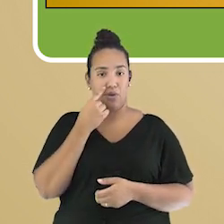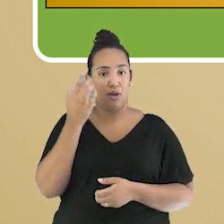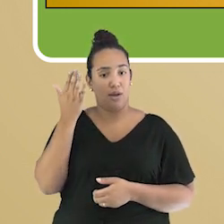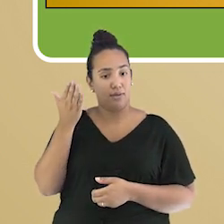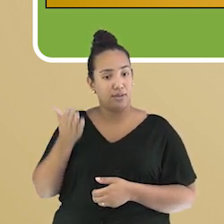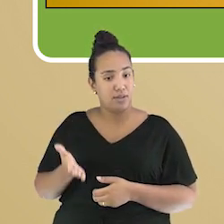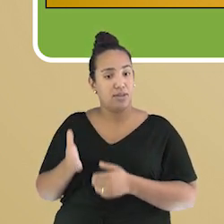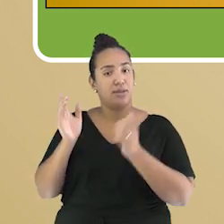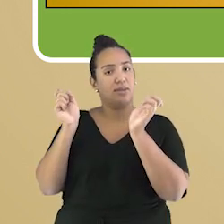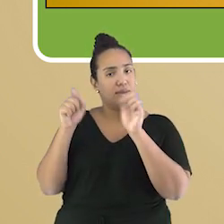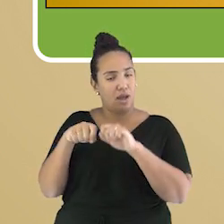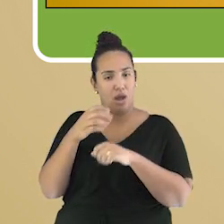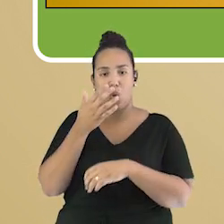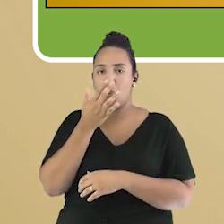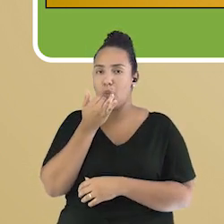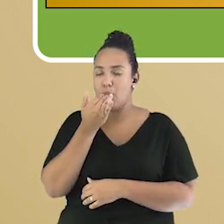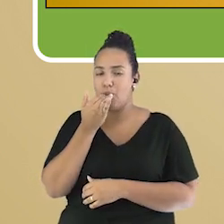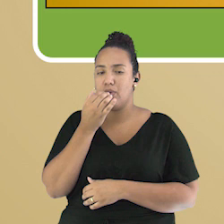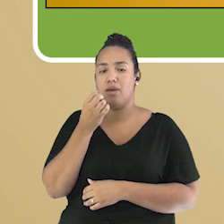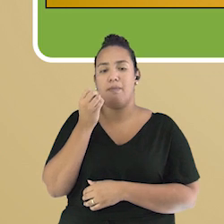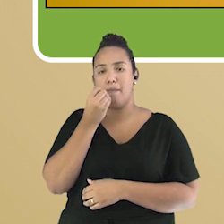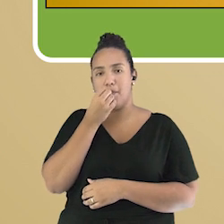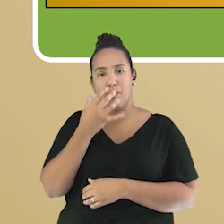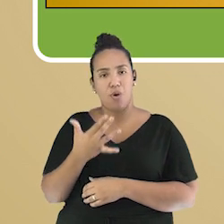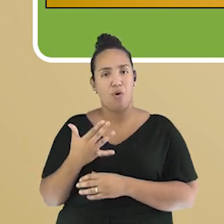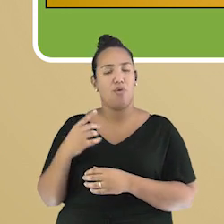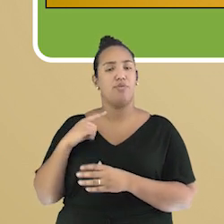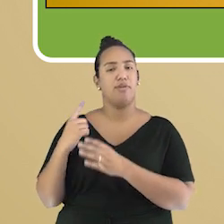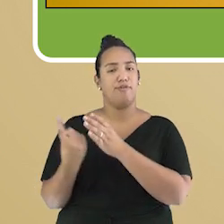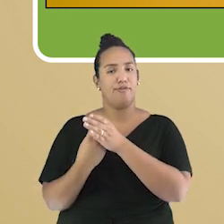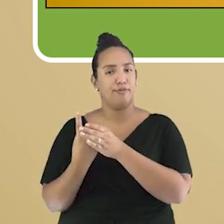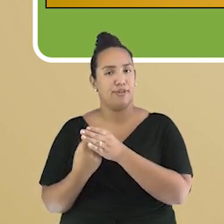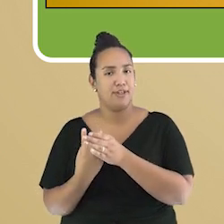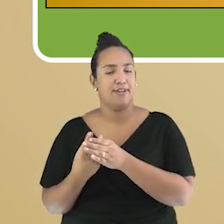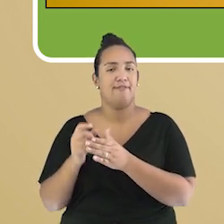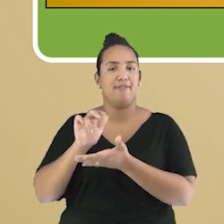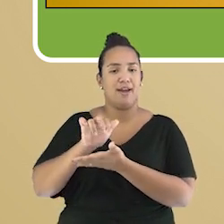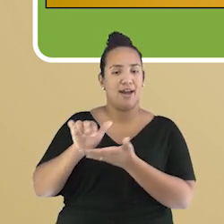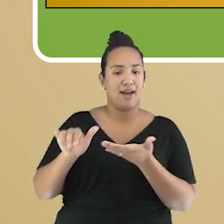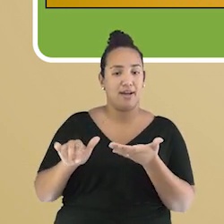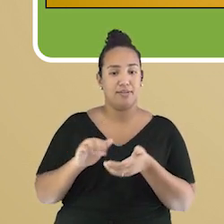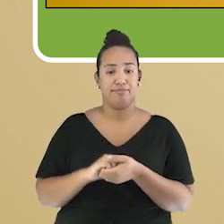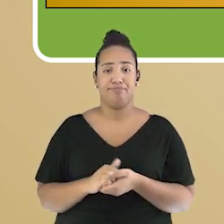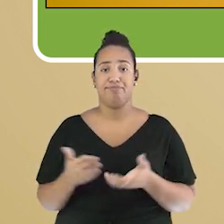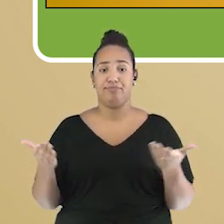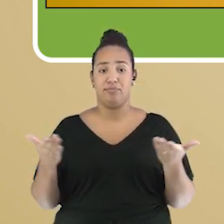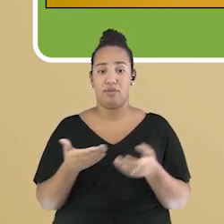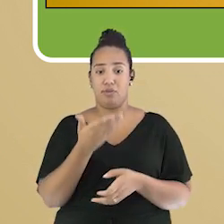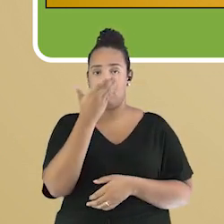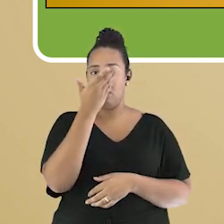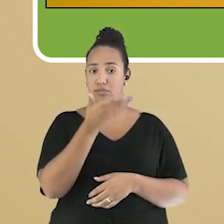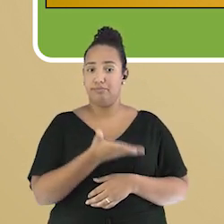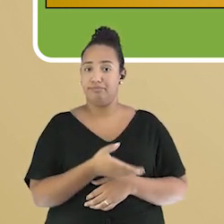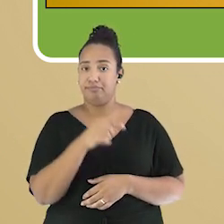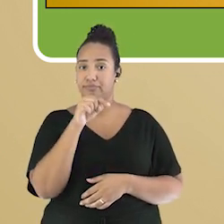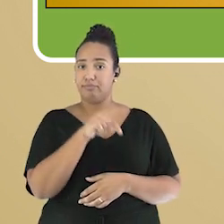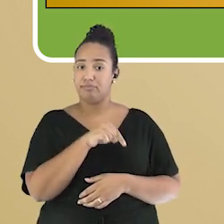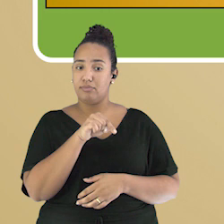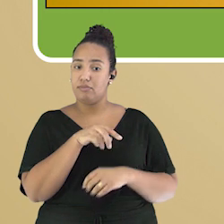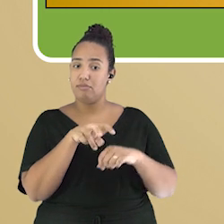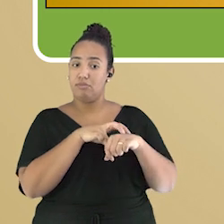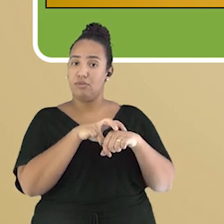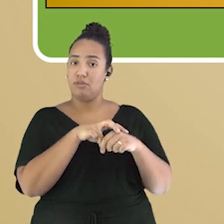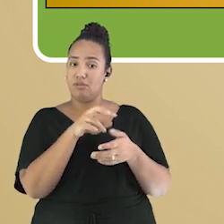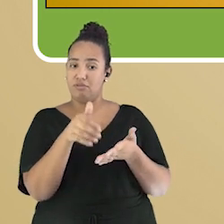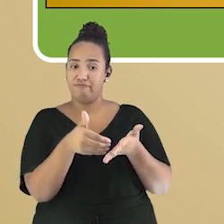a fase em que podemos comê-lo e fazer uma vitamina ou um sorvete. Na foto do lado, temos o abacate já